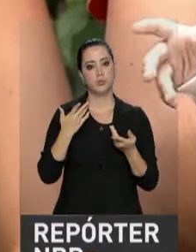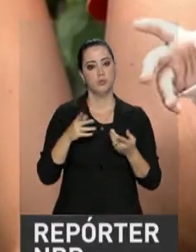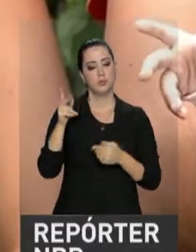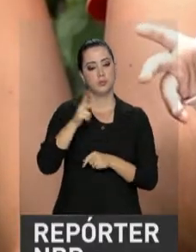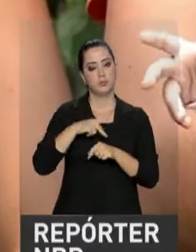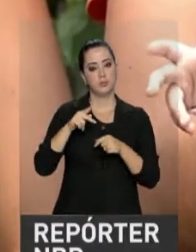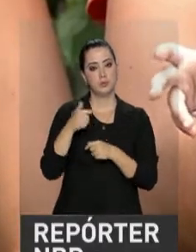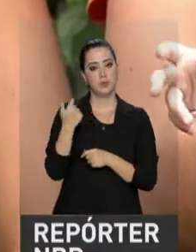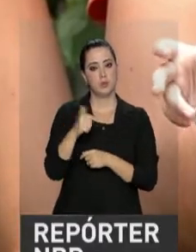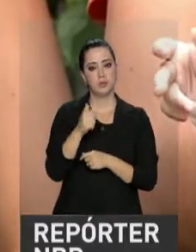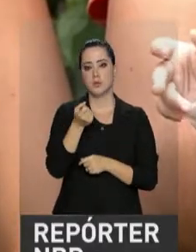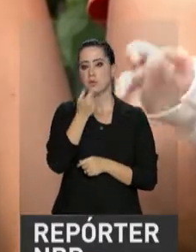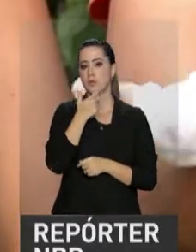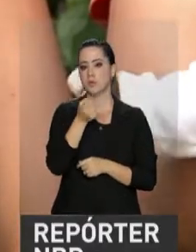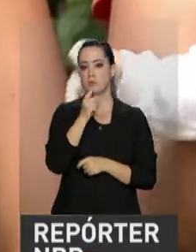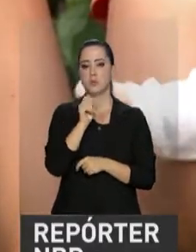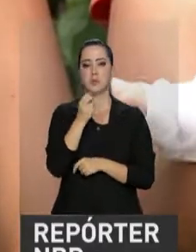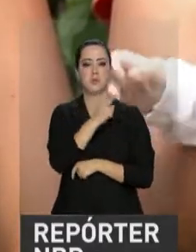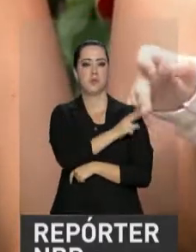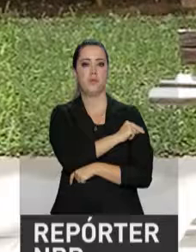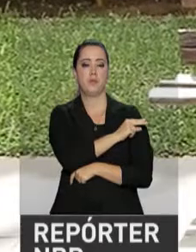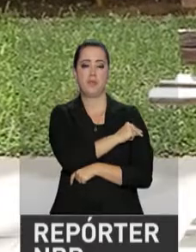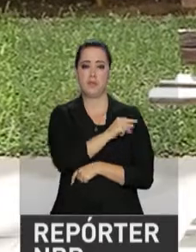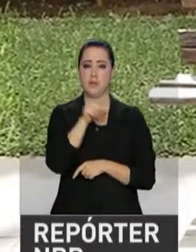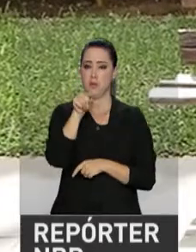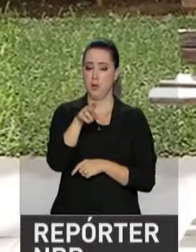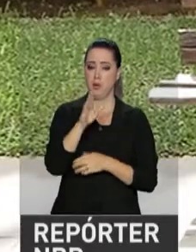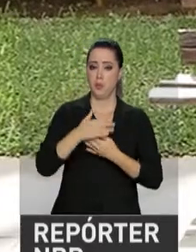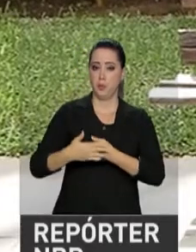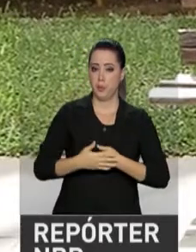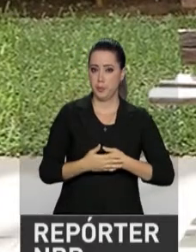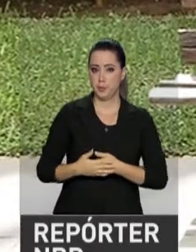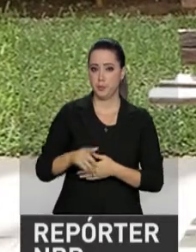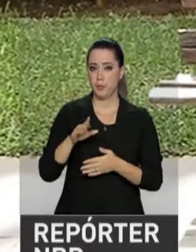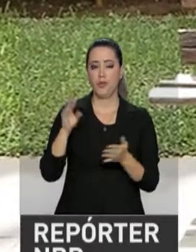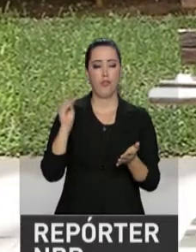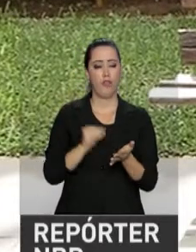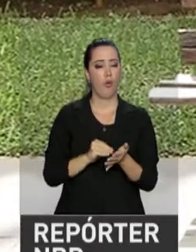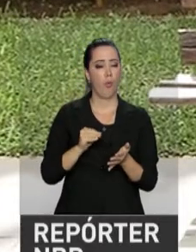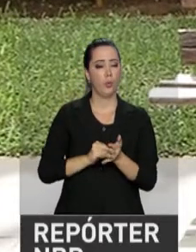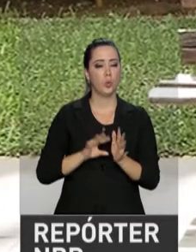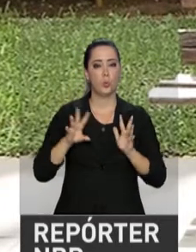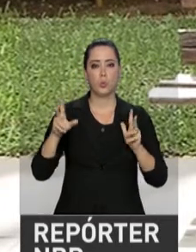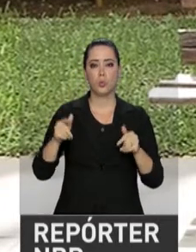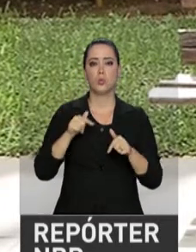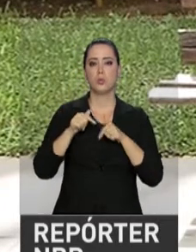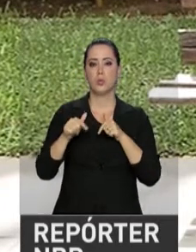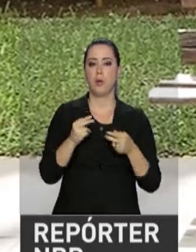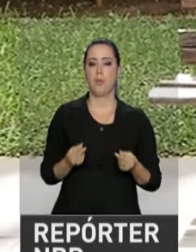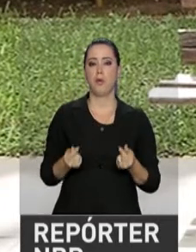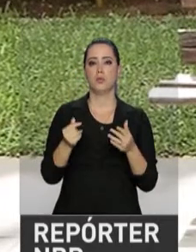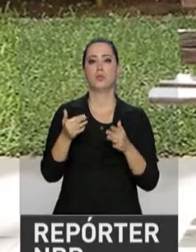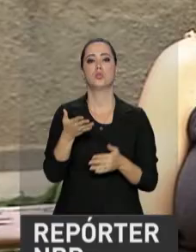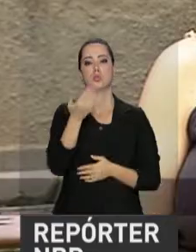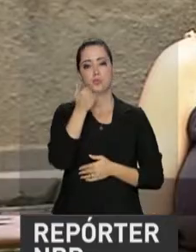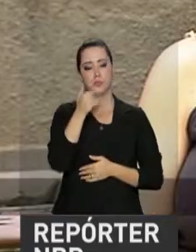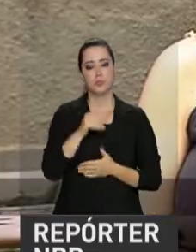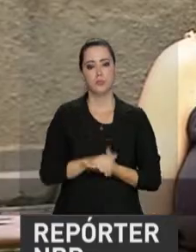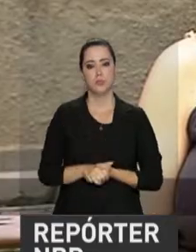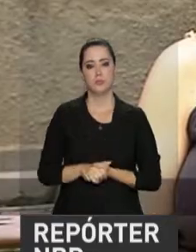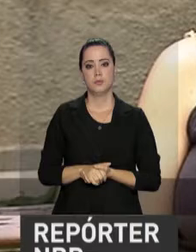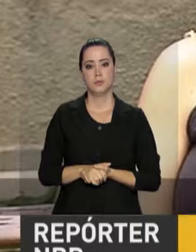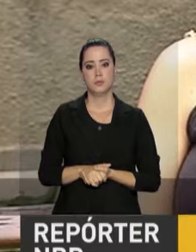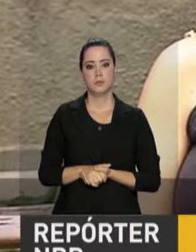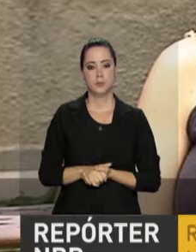país não tinha remédios e vacinas para o bebê rober conta que faltava tudo trabalho dinheiro e comida ou